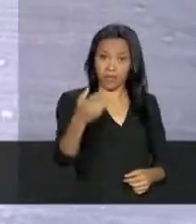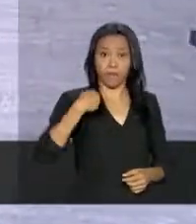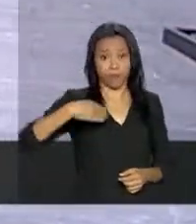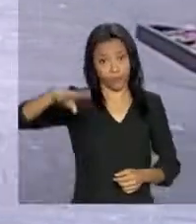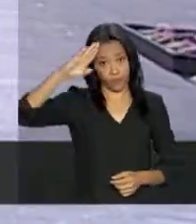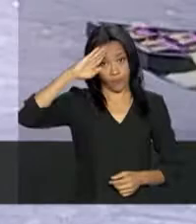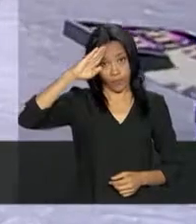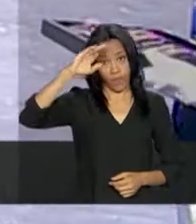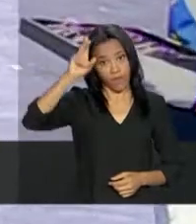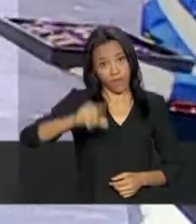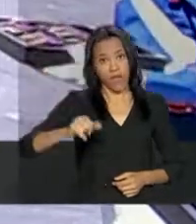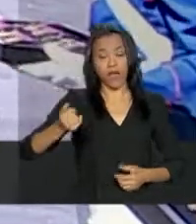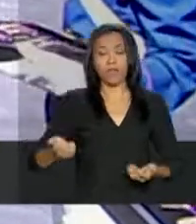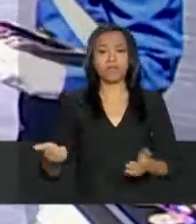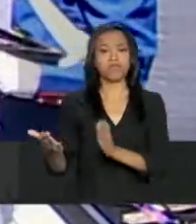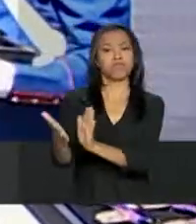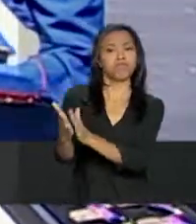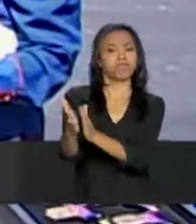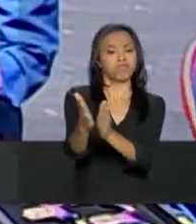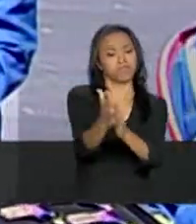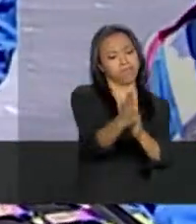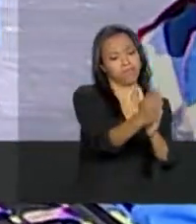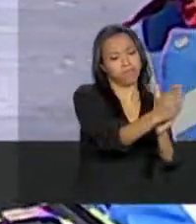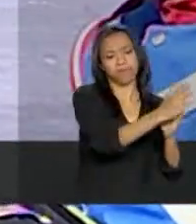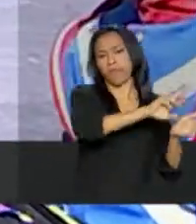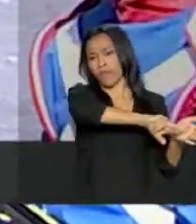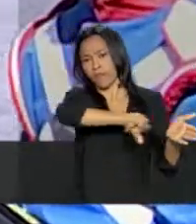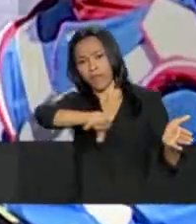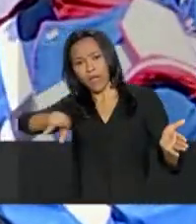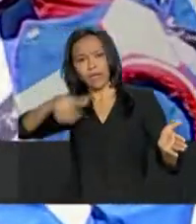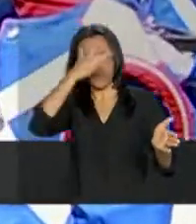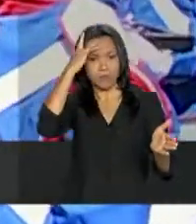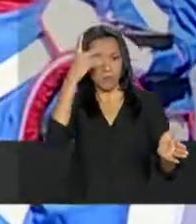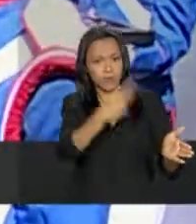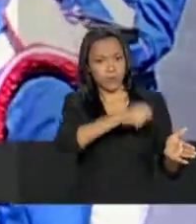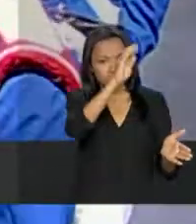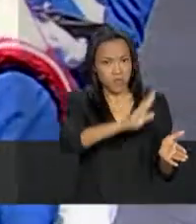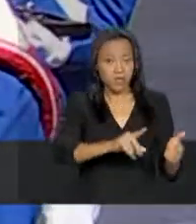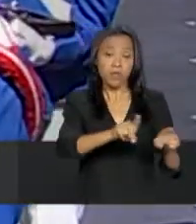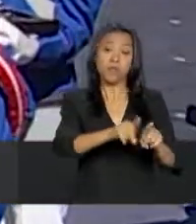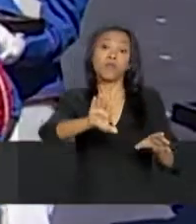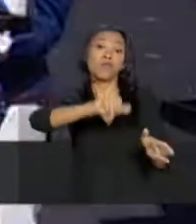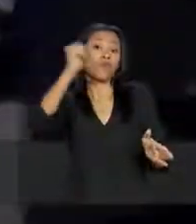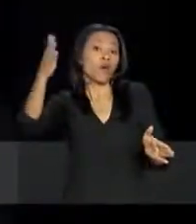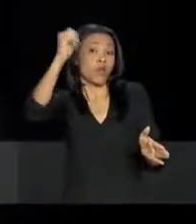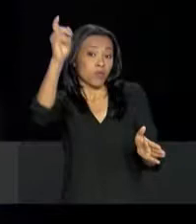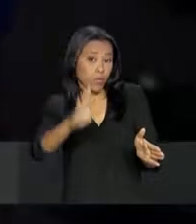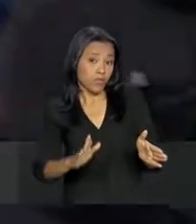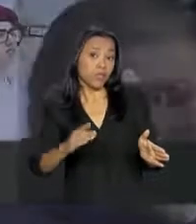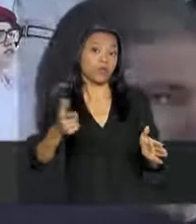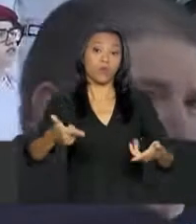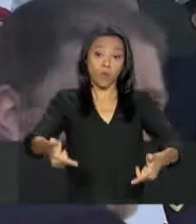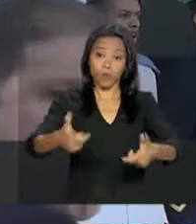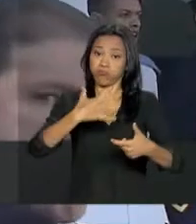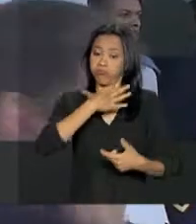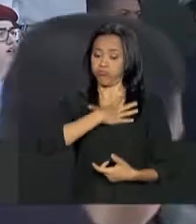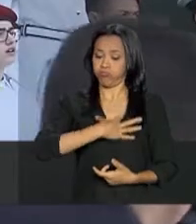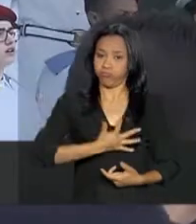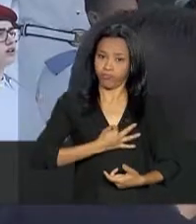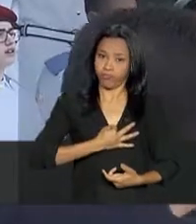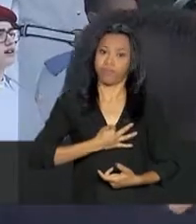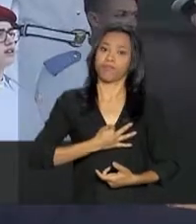vai condecorar diversas pessoas brasileiras e estrangeiras com as medalhas Exército Brasileiro e